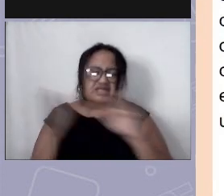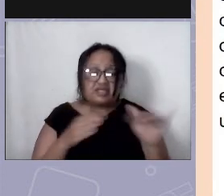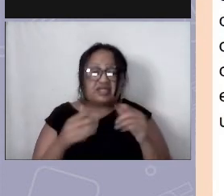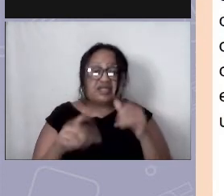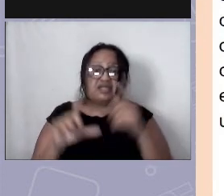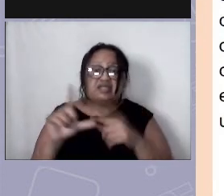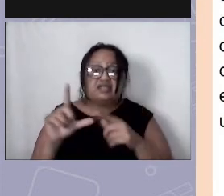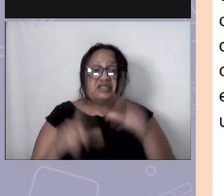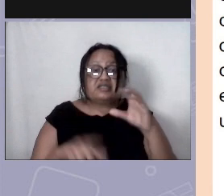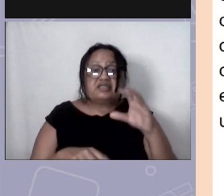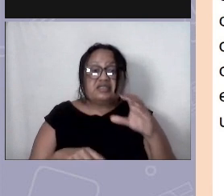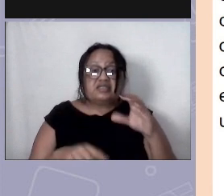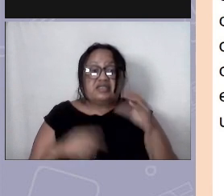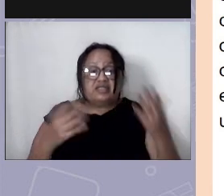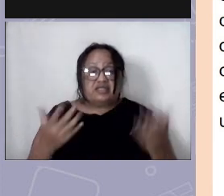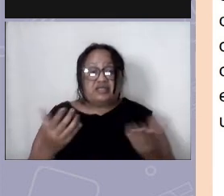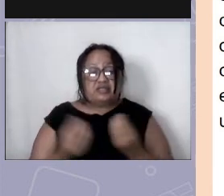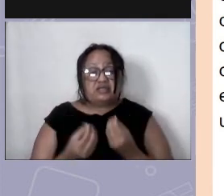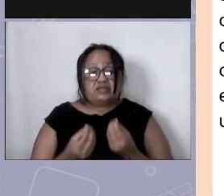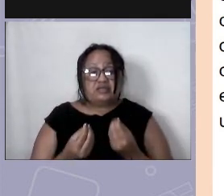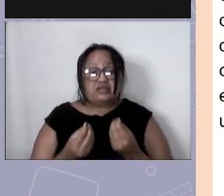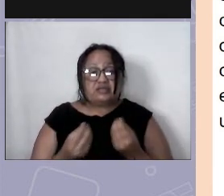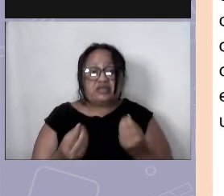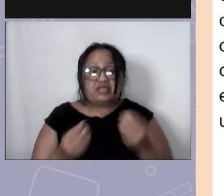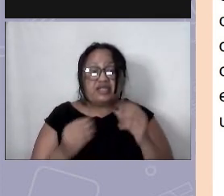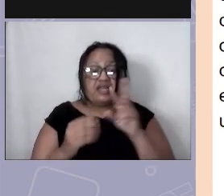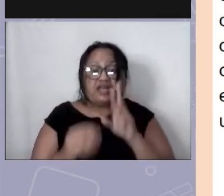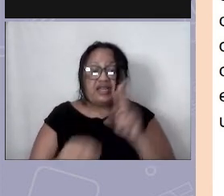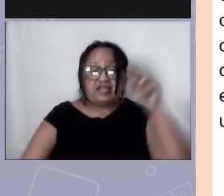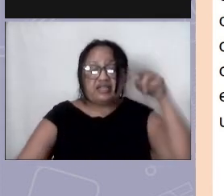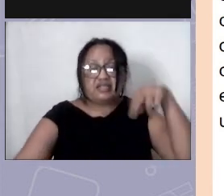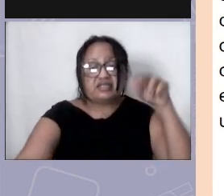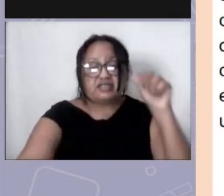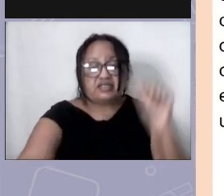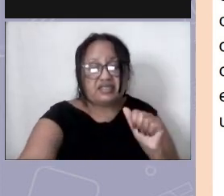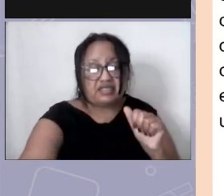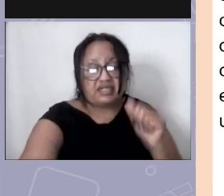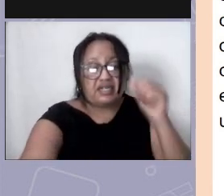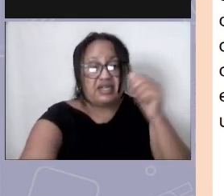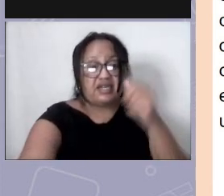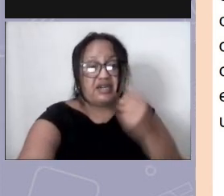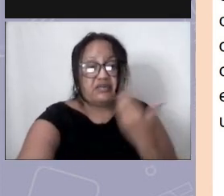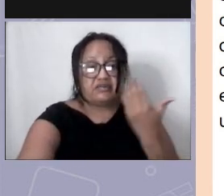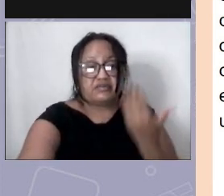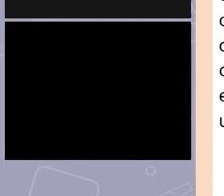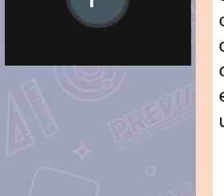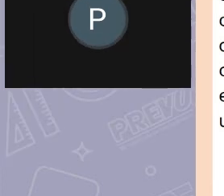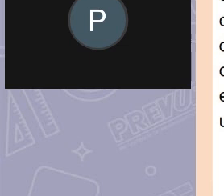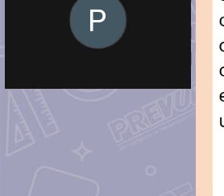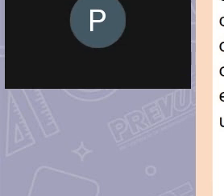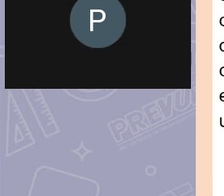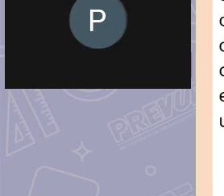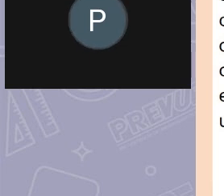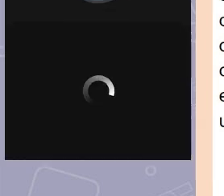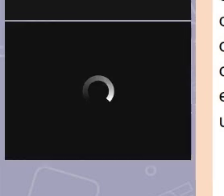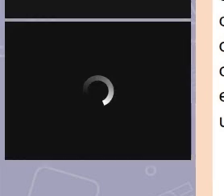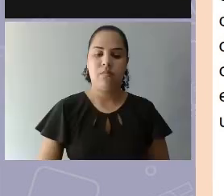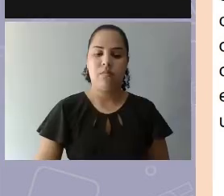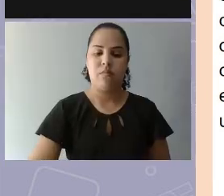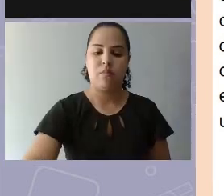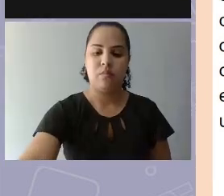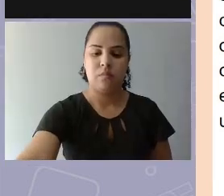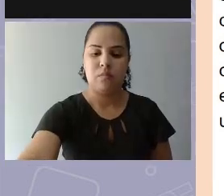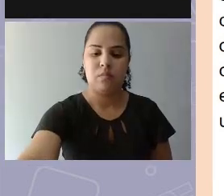2 pode ser considerada como uma sequência de RNA apresentando 5 códons e 15 nucleotídeos errado a gente acabou de